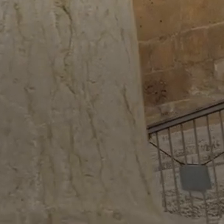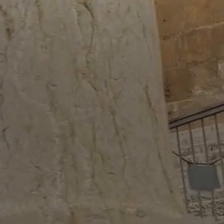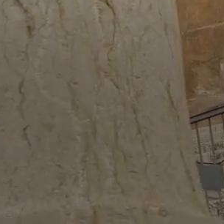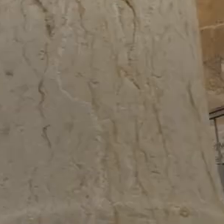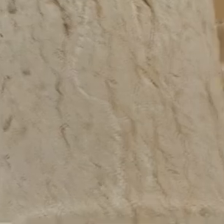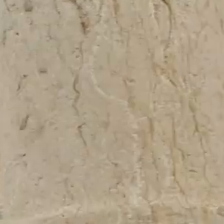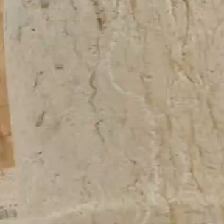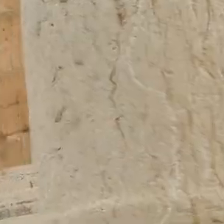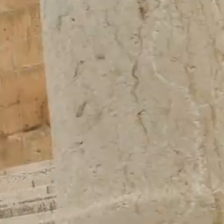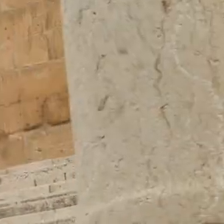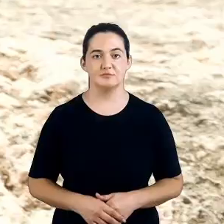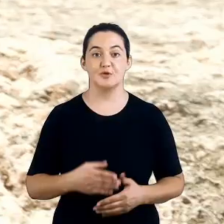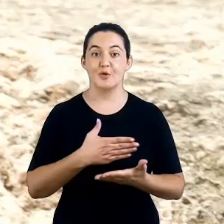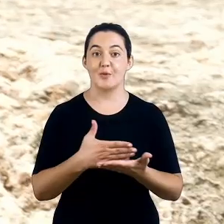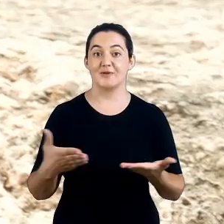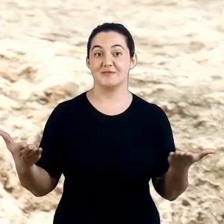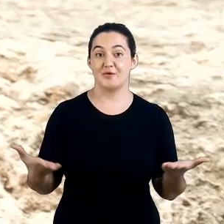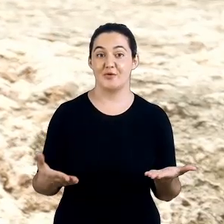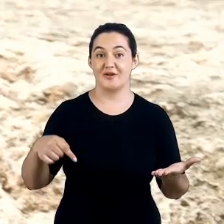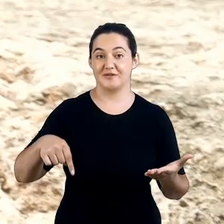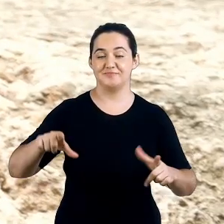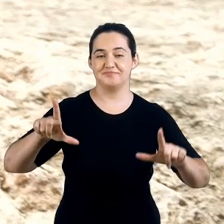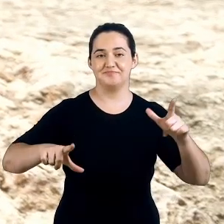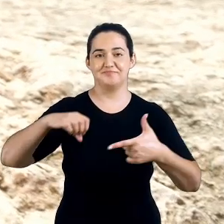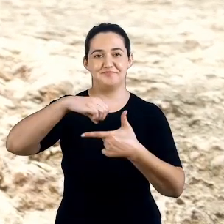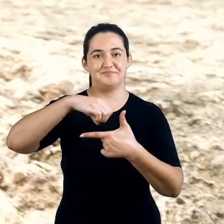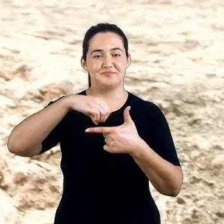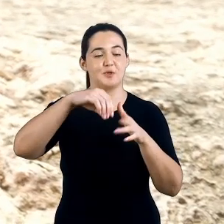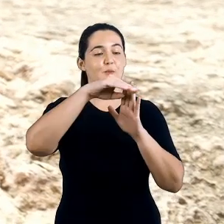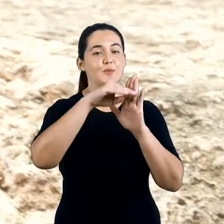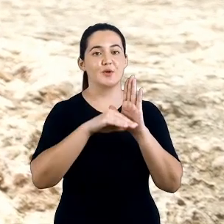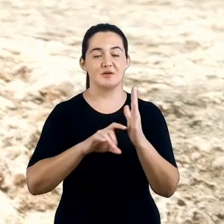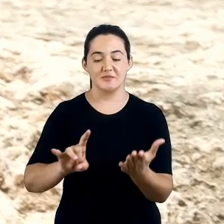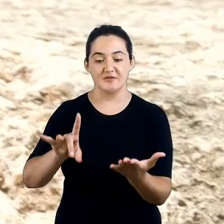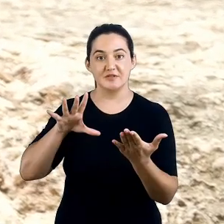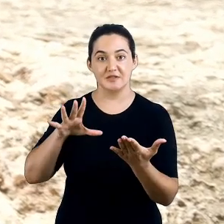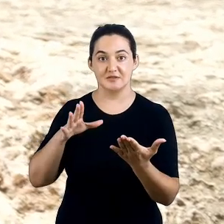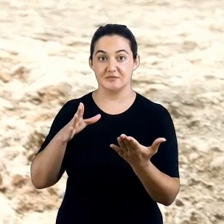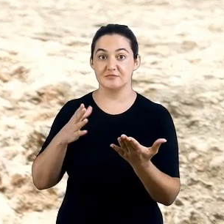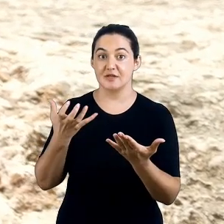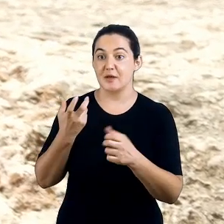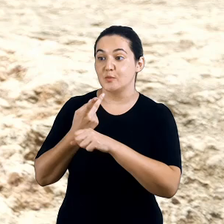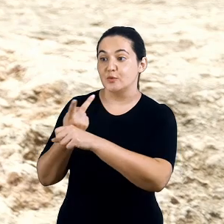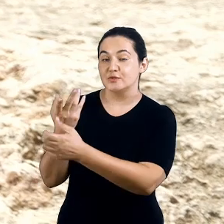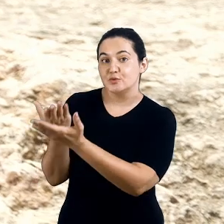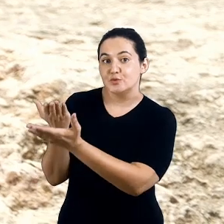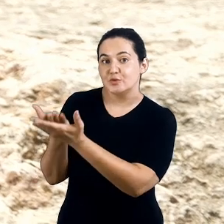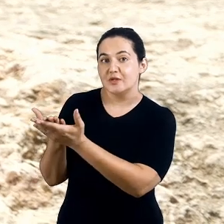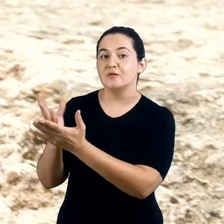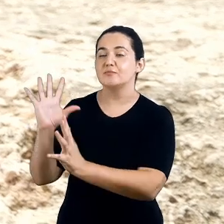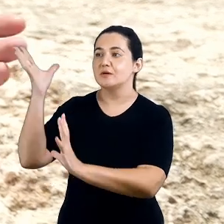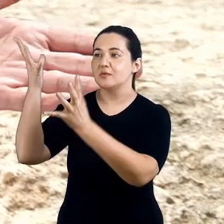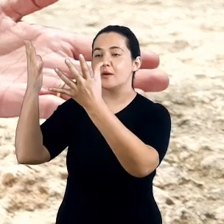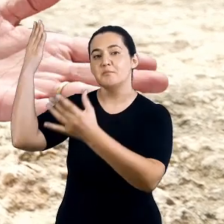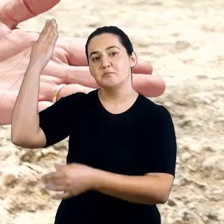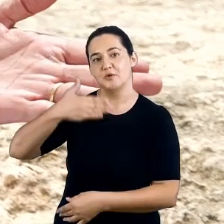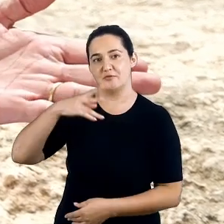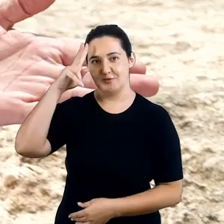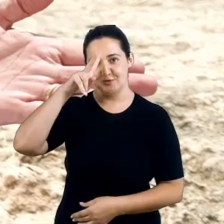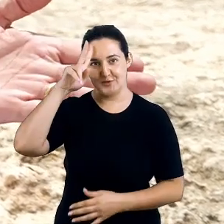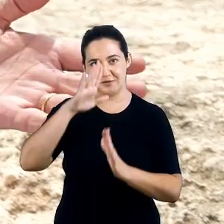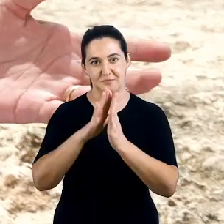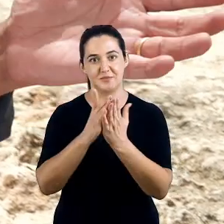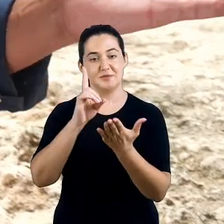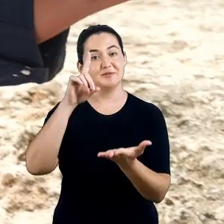Começa agora pela TV Novo Tempo mais um programa Evidências, na busca de fatos que comprovem a veracidade histórica da Bíblia Sagrada. E nós continuamos